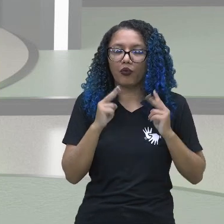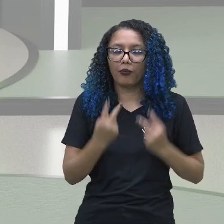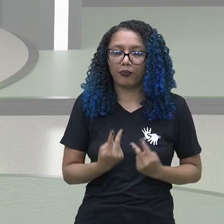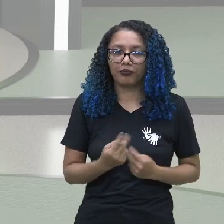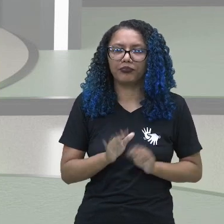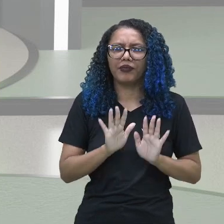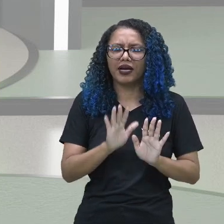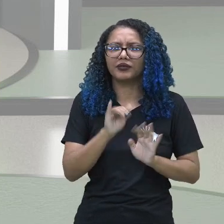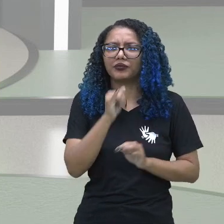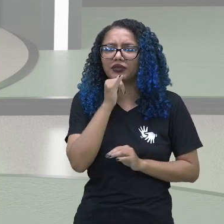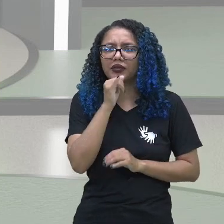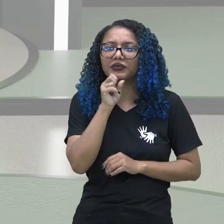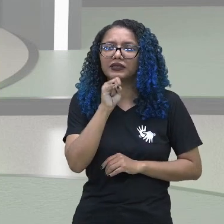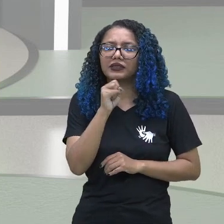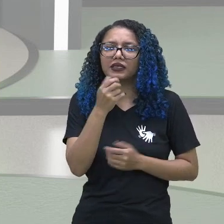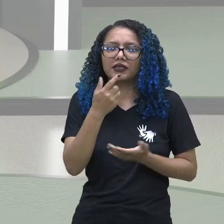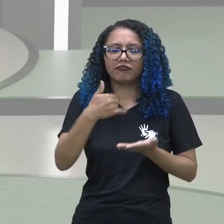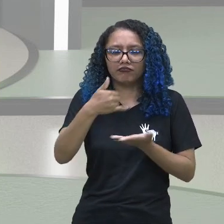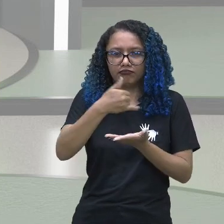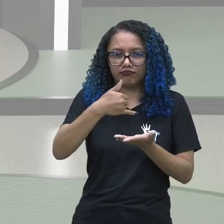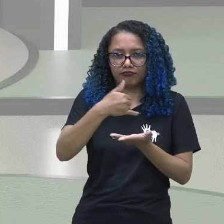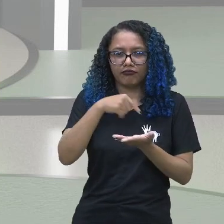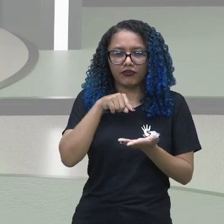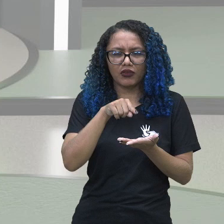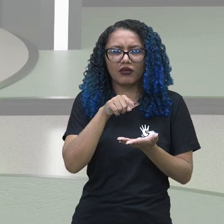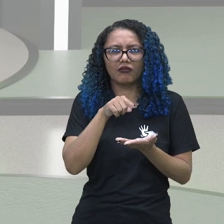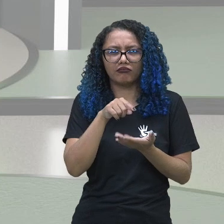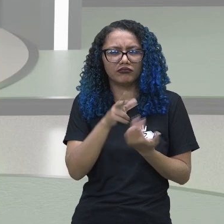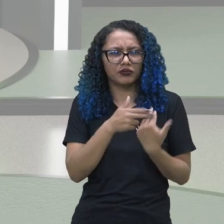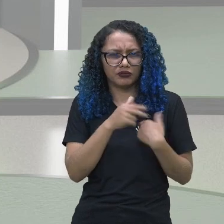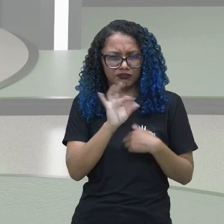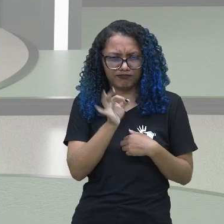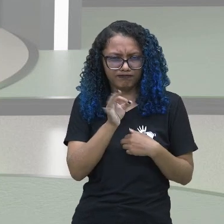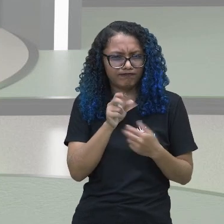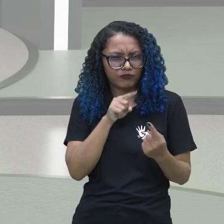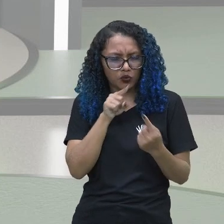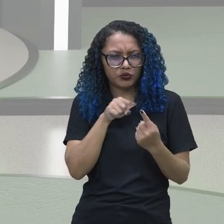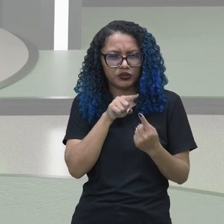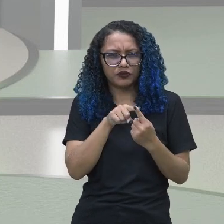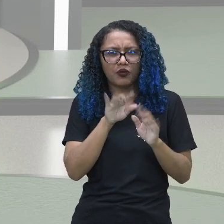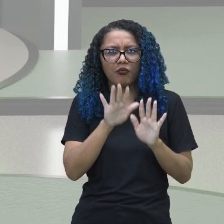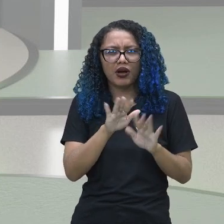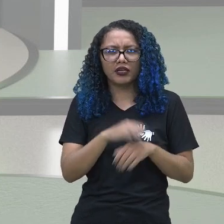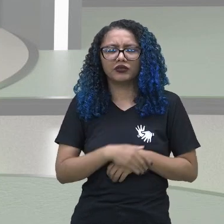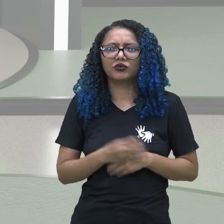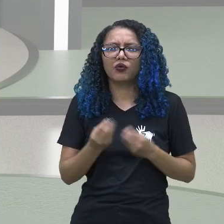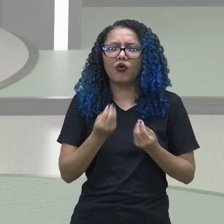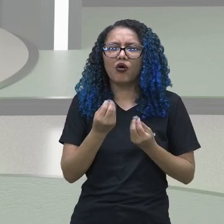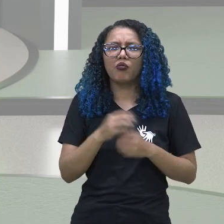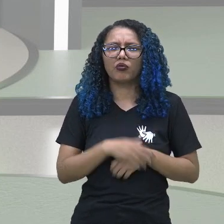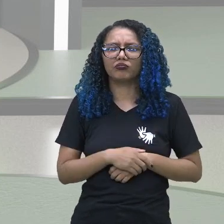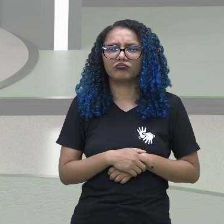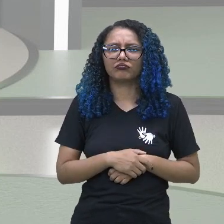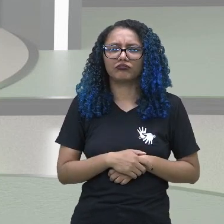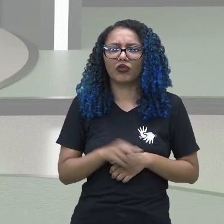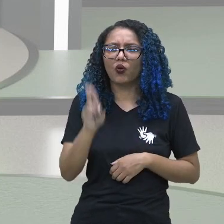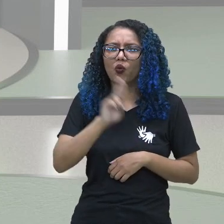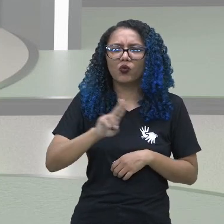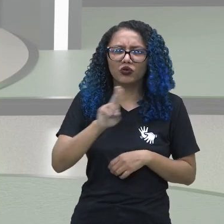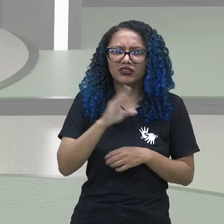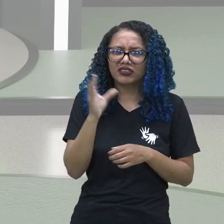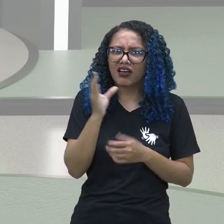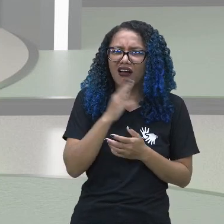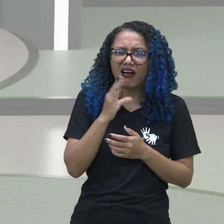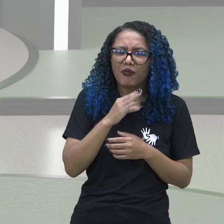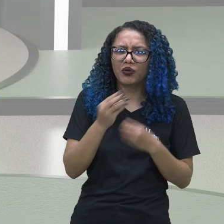se lipídio tem essa função, por que a gente não gasta logo ele? Quando você quer fazer,